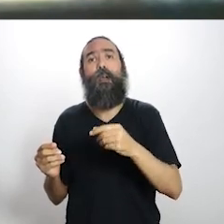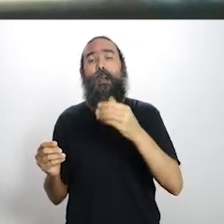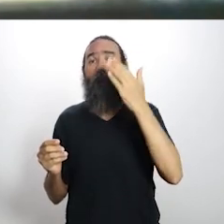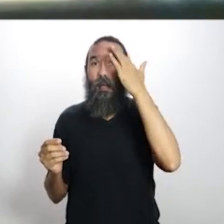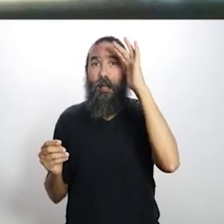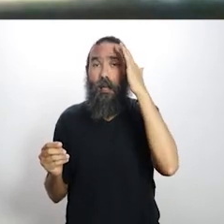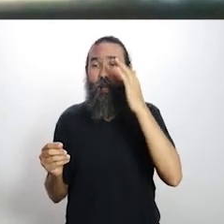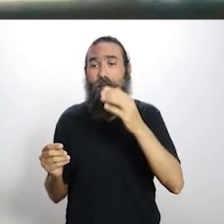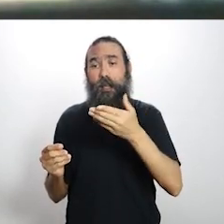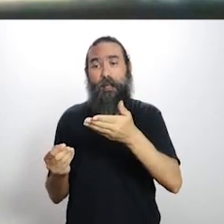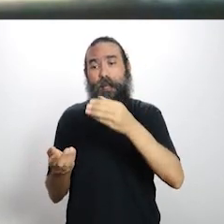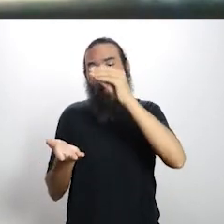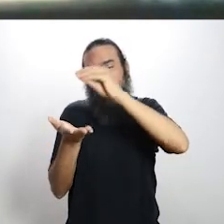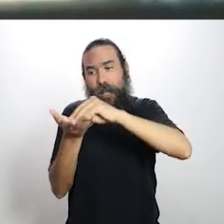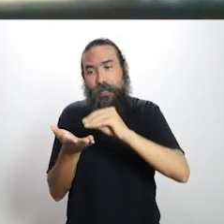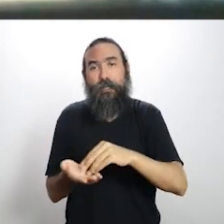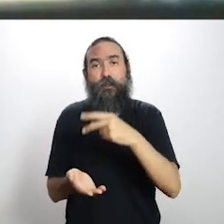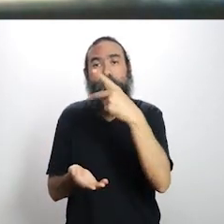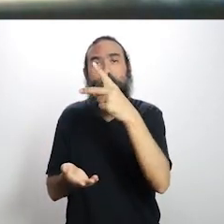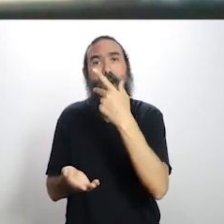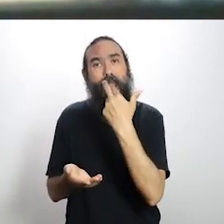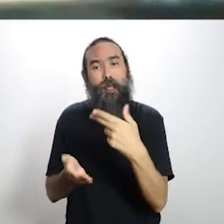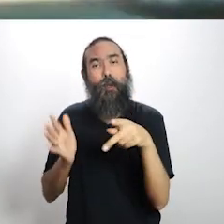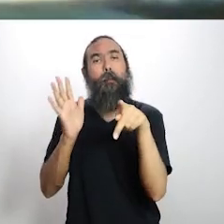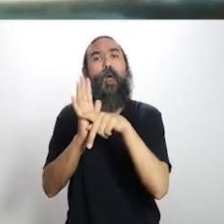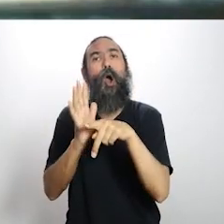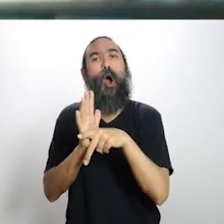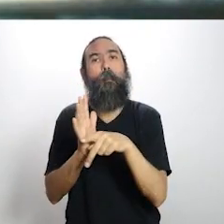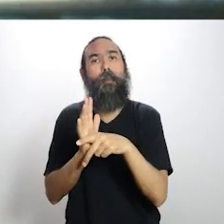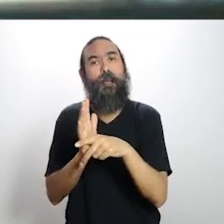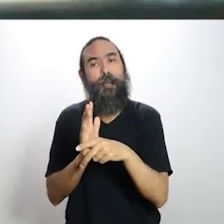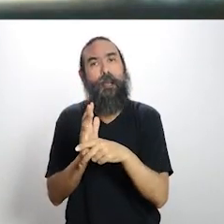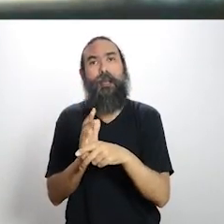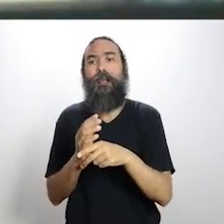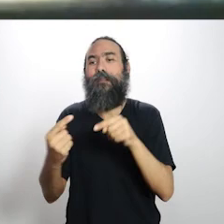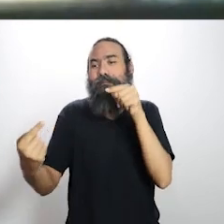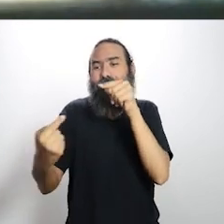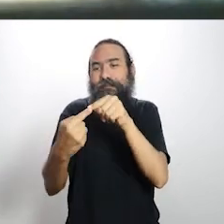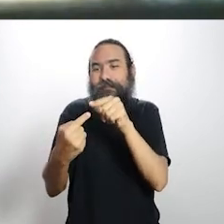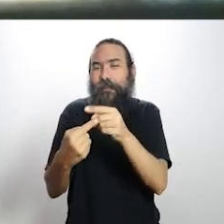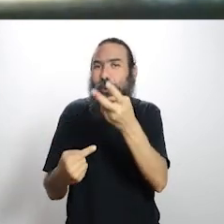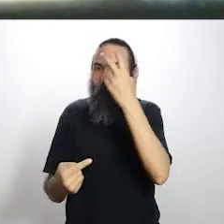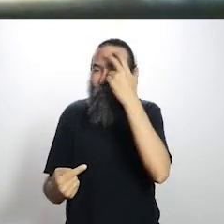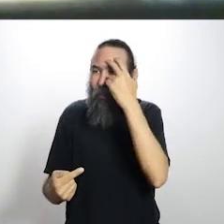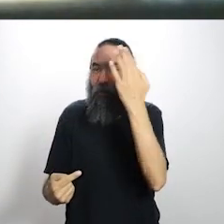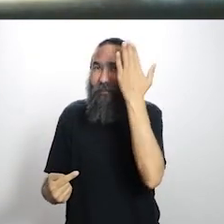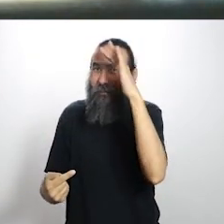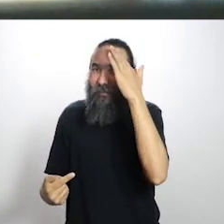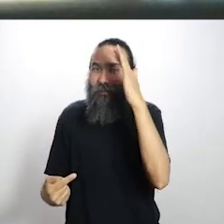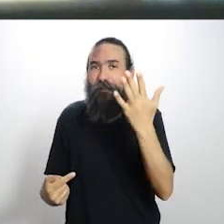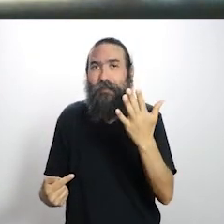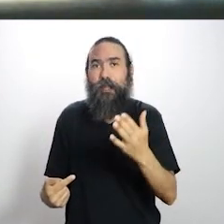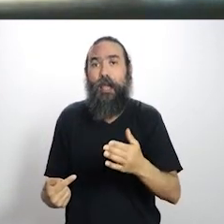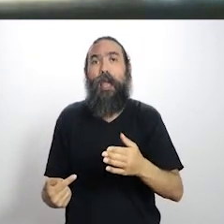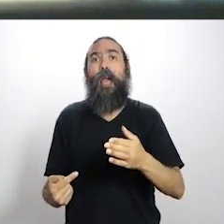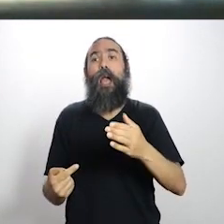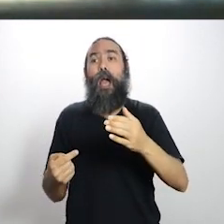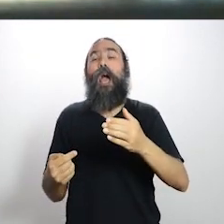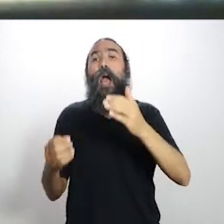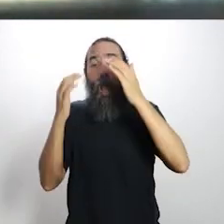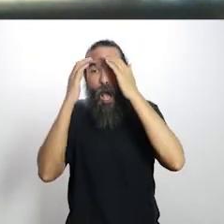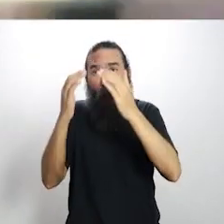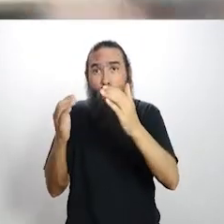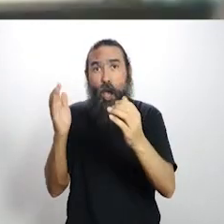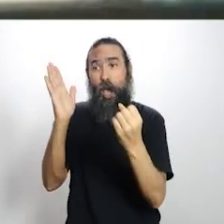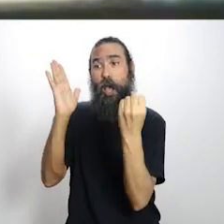como mestre e mestra possibilitando melhor acesso a esses grupos que eles não caiam porque os órgãos de fiscalização